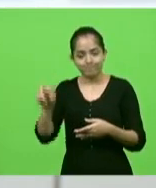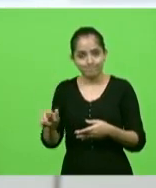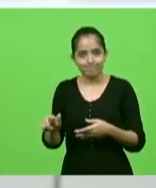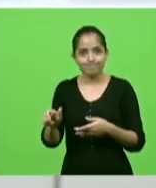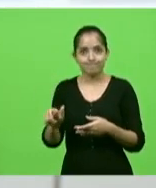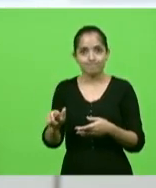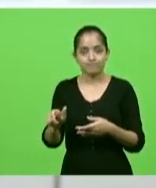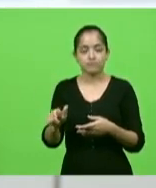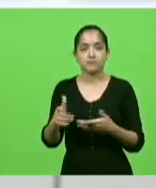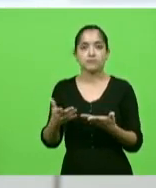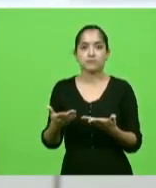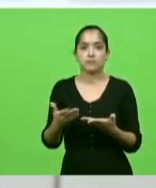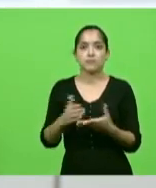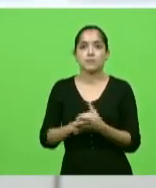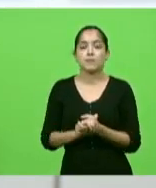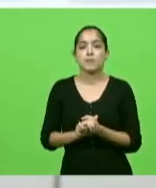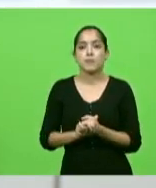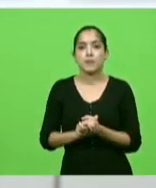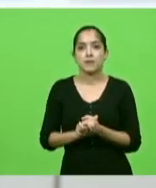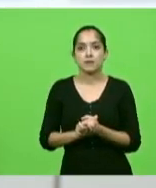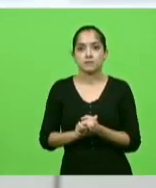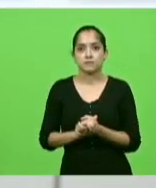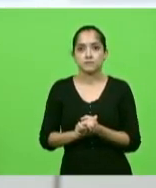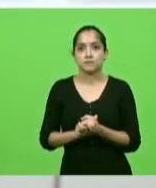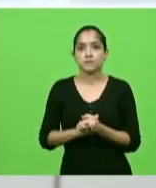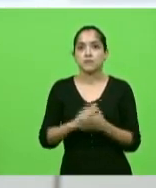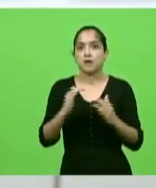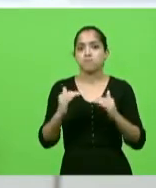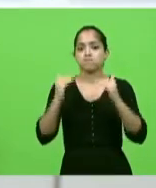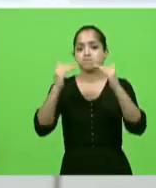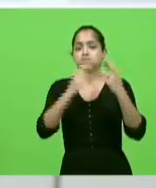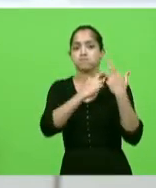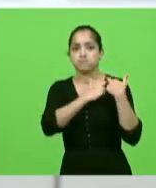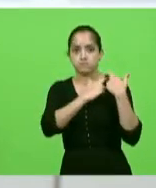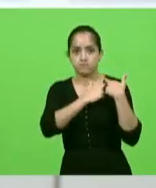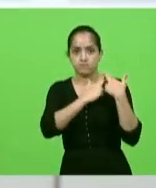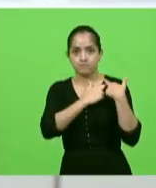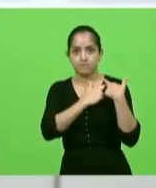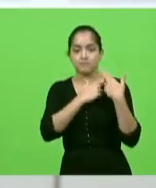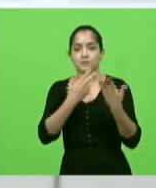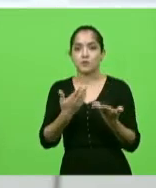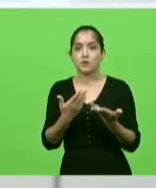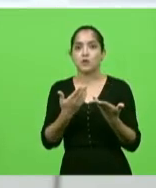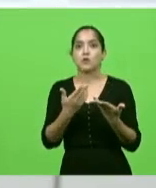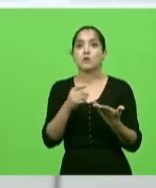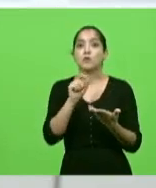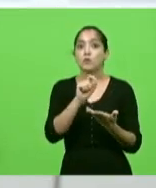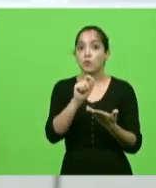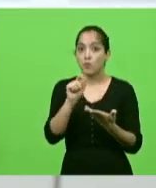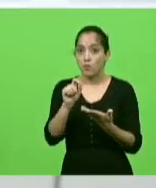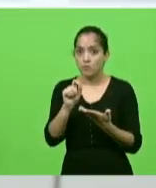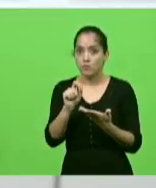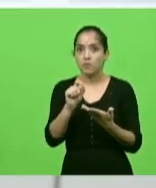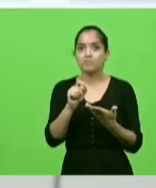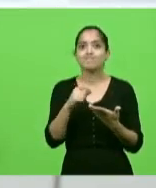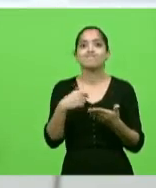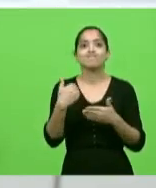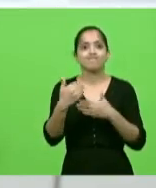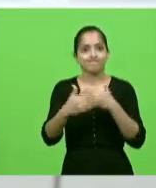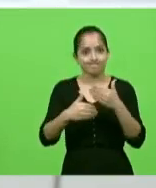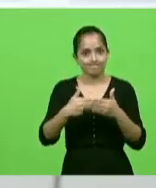com penetra das altas responsabilidades como depositário de grande parcela